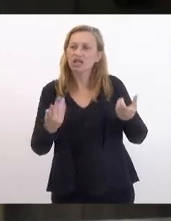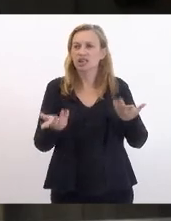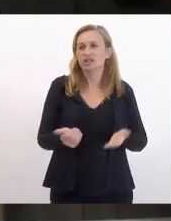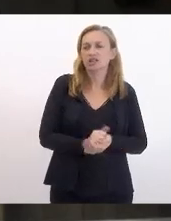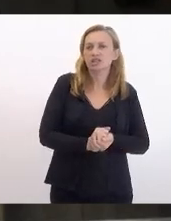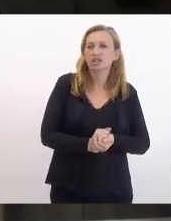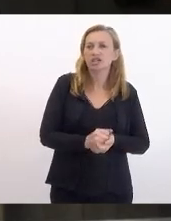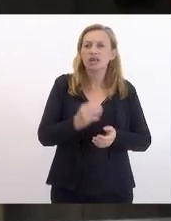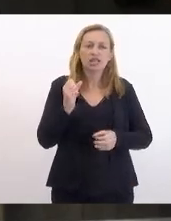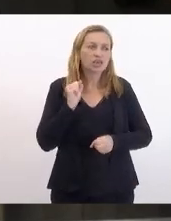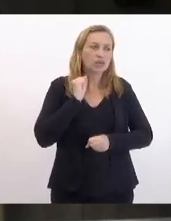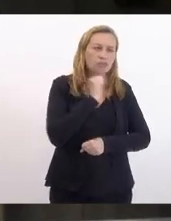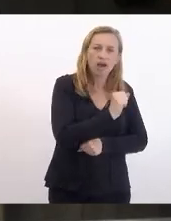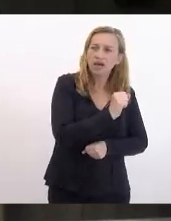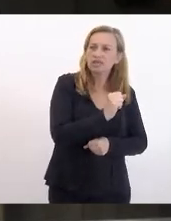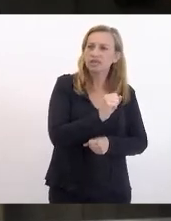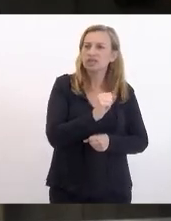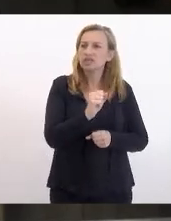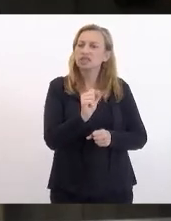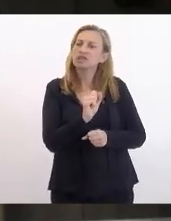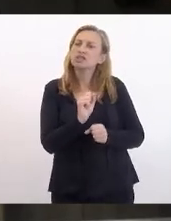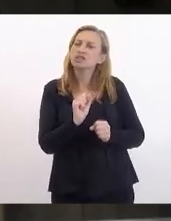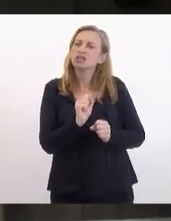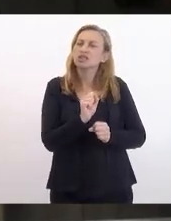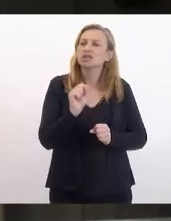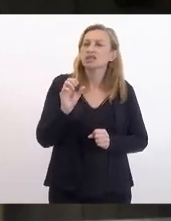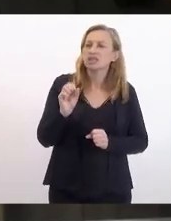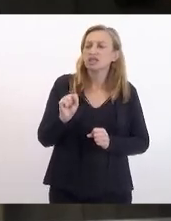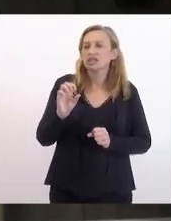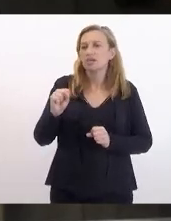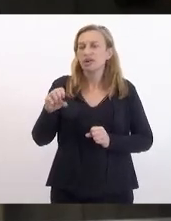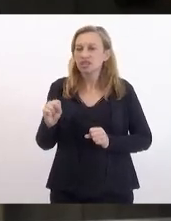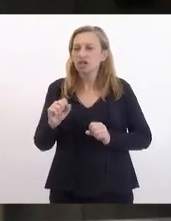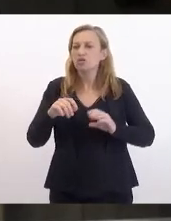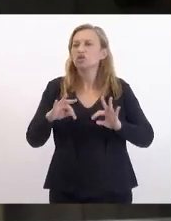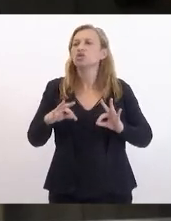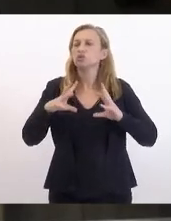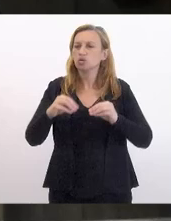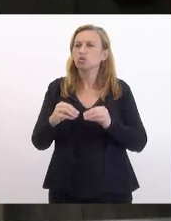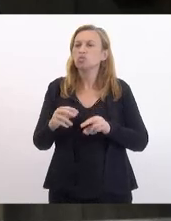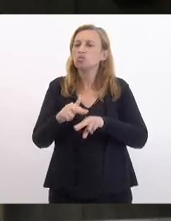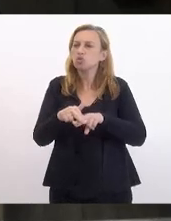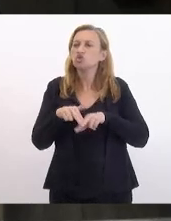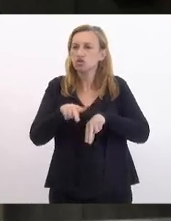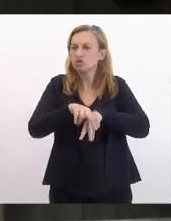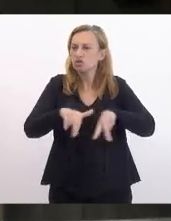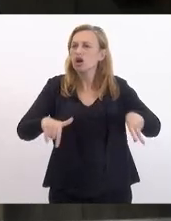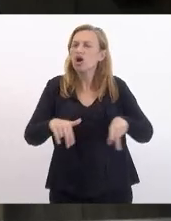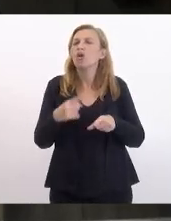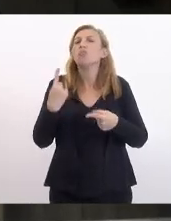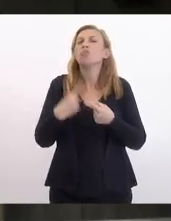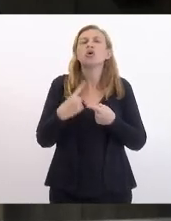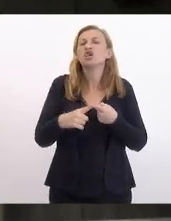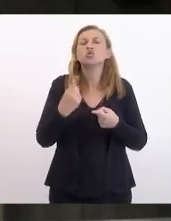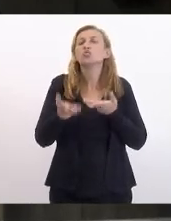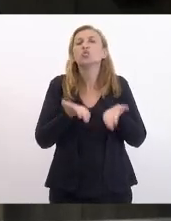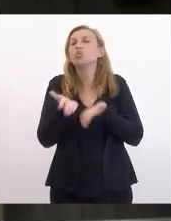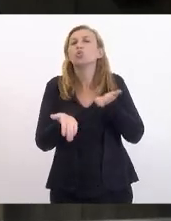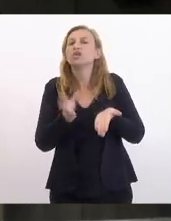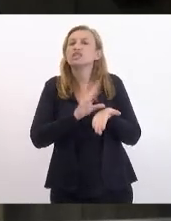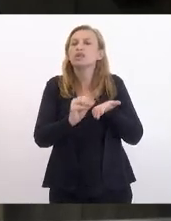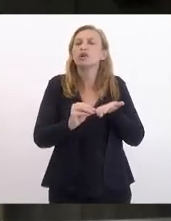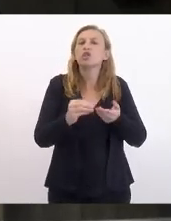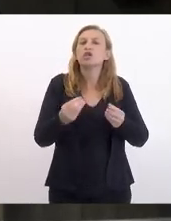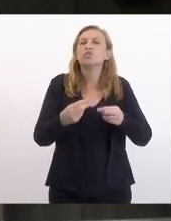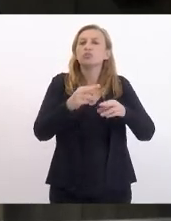mata trans que mata transgêneros que mata a fome sexuais apenas por sua orientação sexual porque não Cuida dessa falta que que